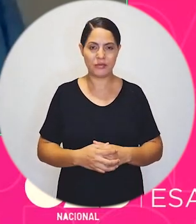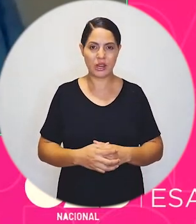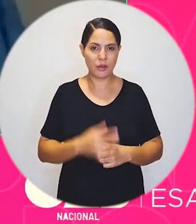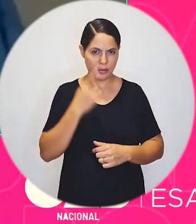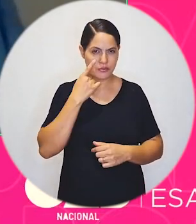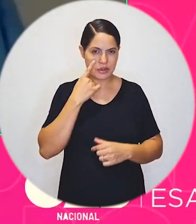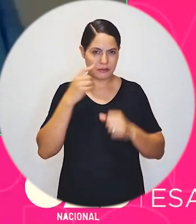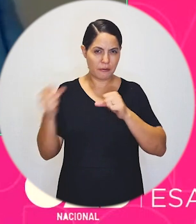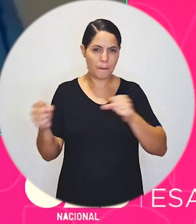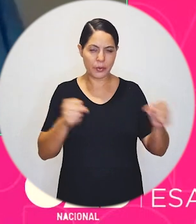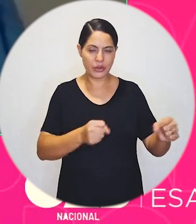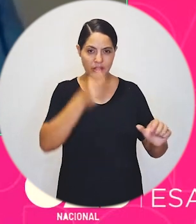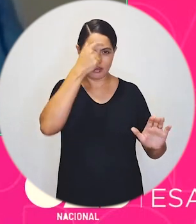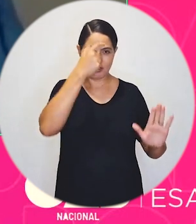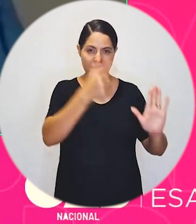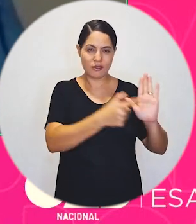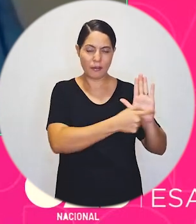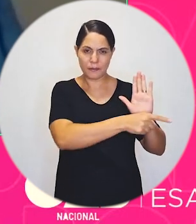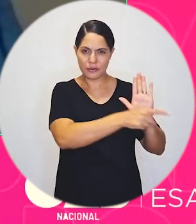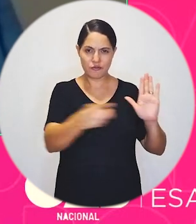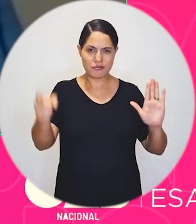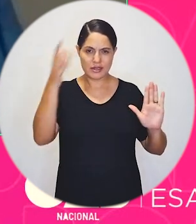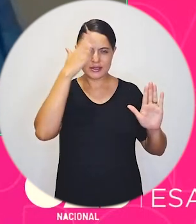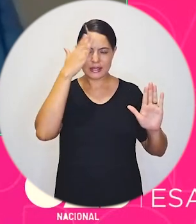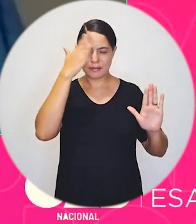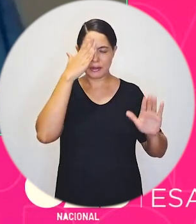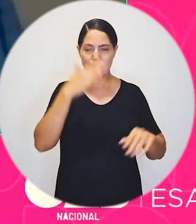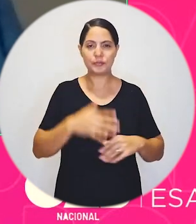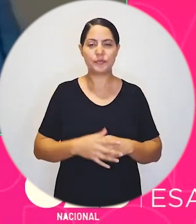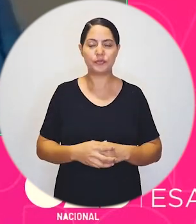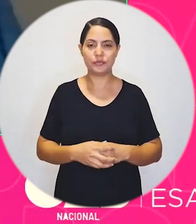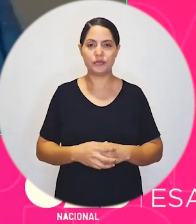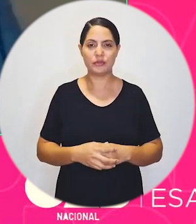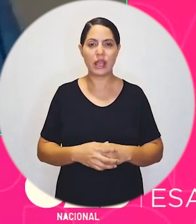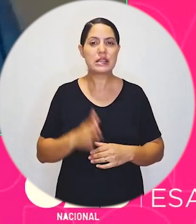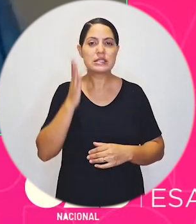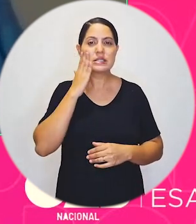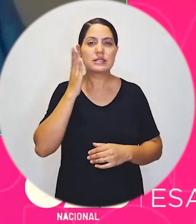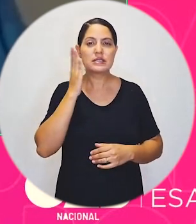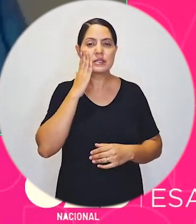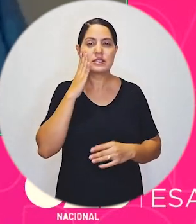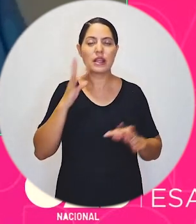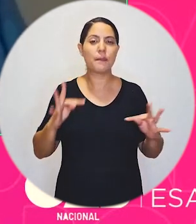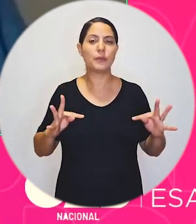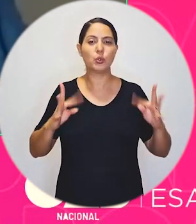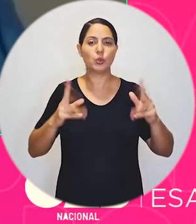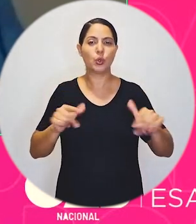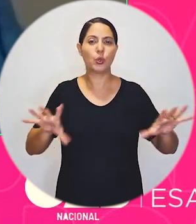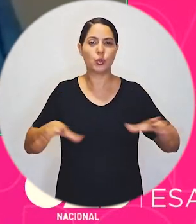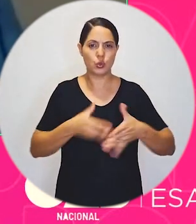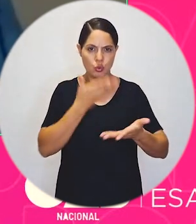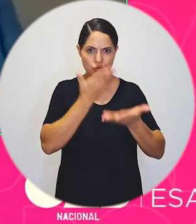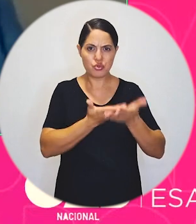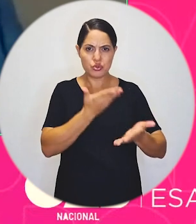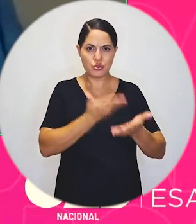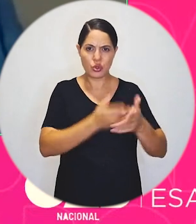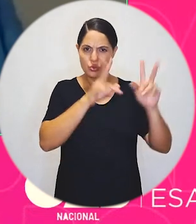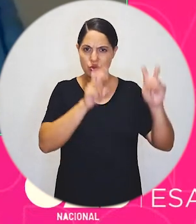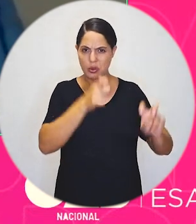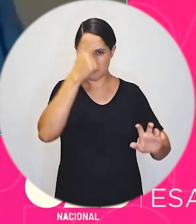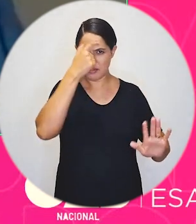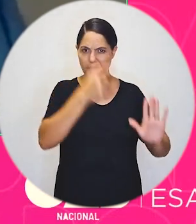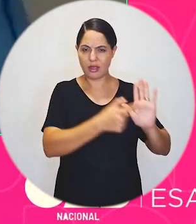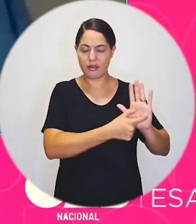desse poder, para que vocês saibam, praticamente a unanimidade dos estudiosos desse